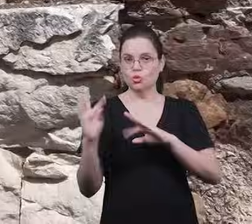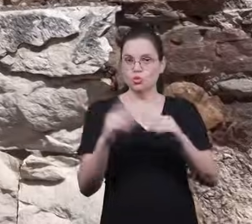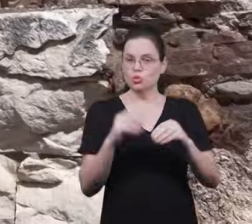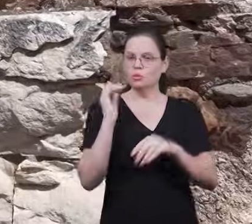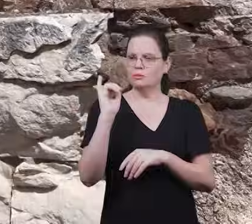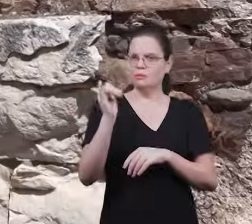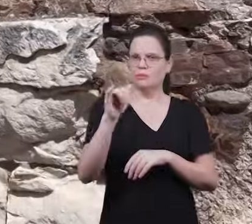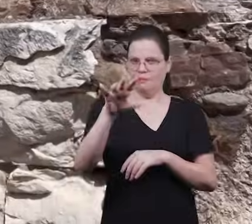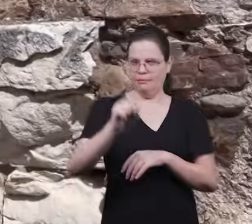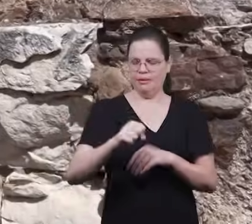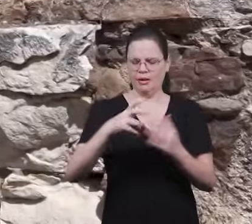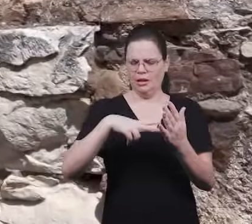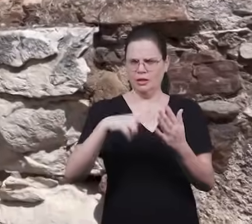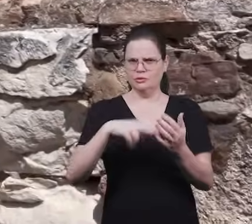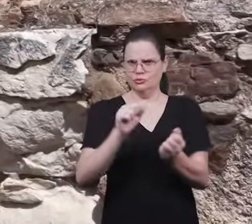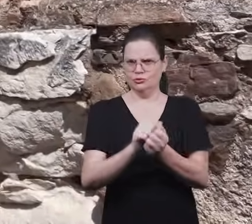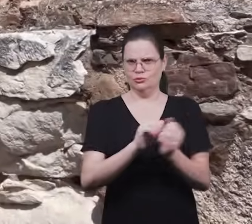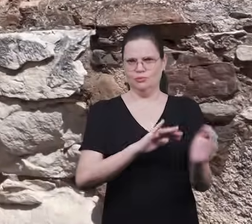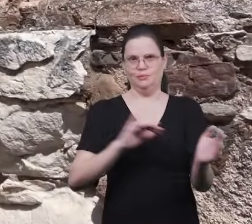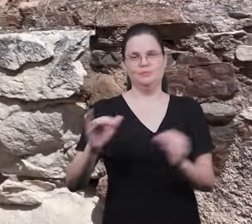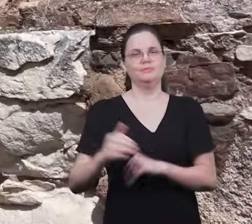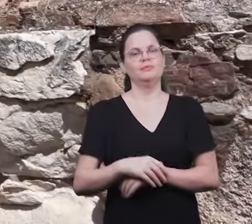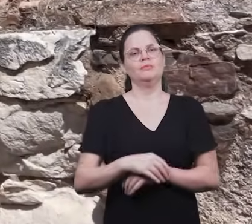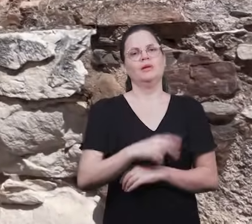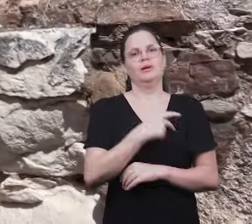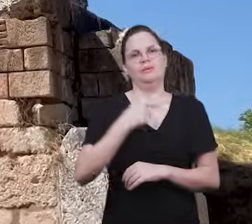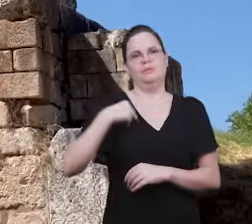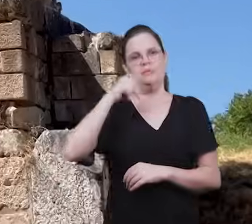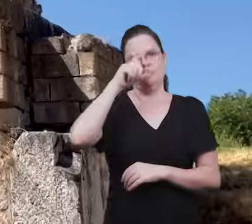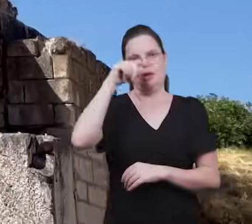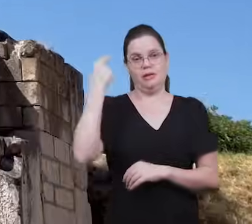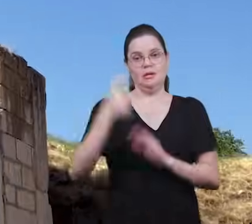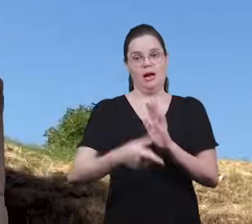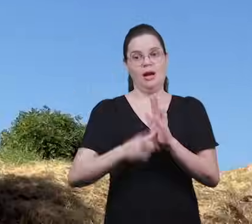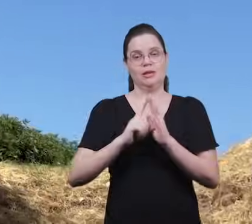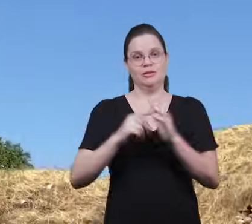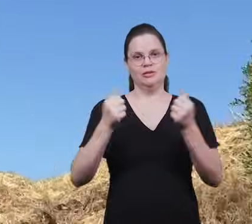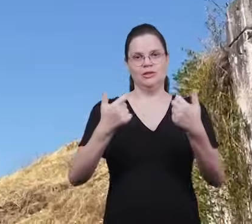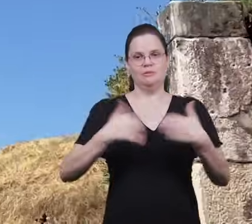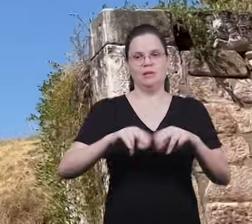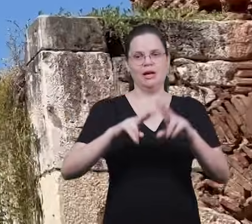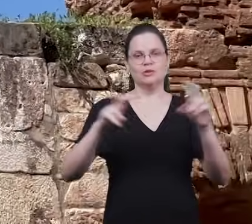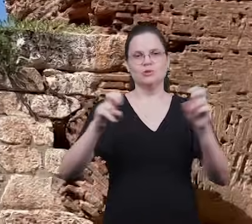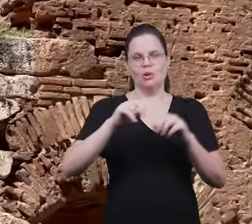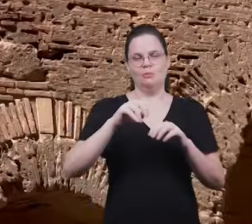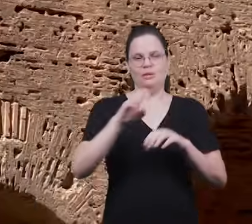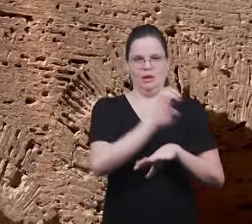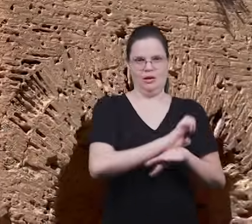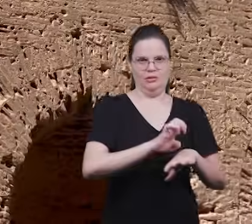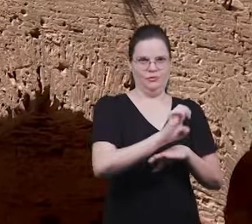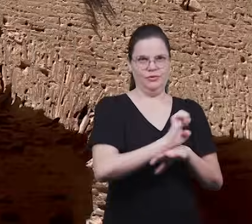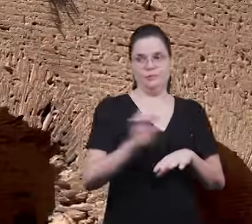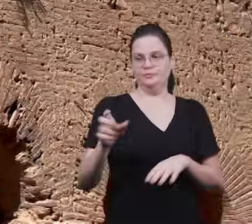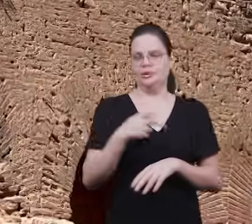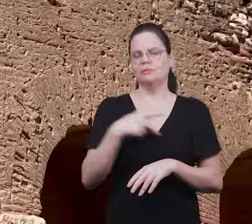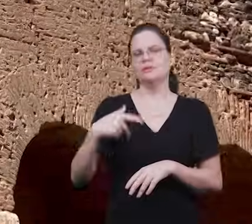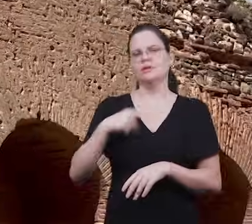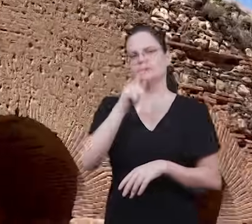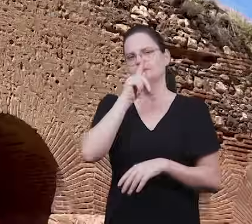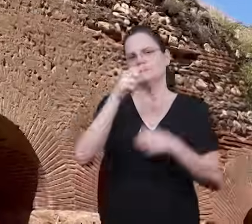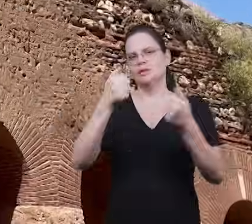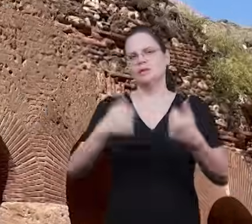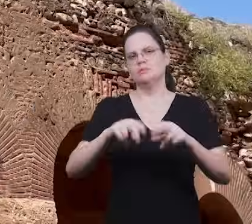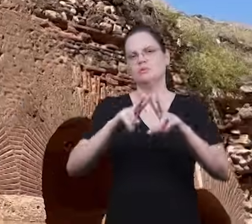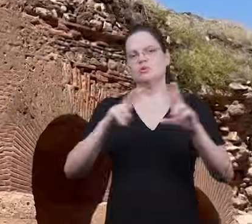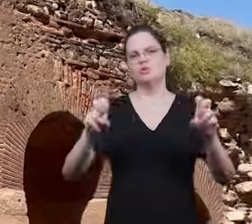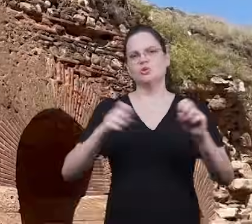vamos abordar aqui. Pastor Edson, antes também de nós entrarmos em Éfeso, ainda como uma parte introdutória, o pastor Gilson falou sobre esse plano